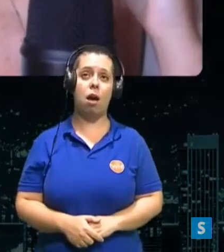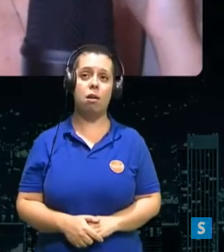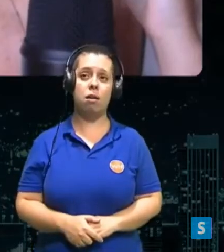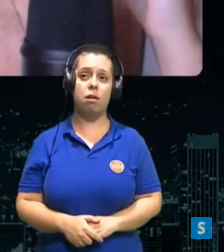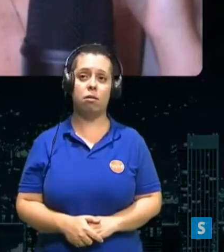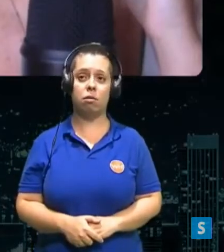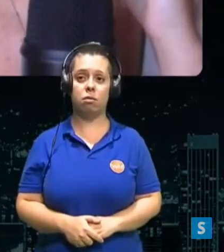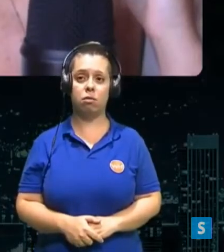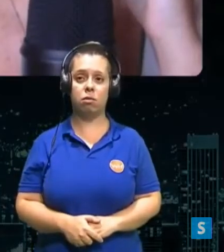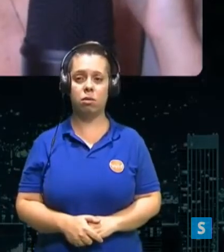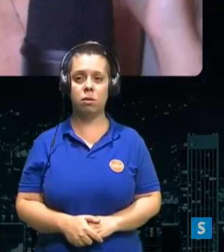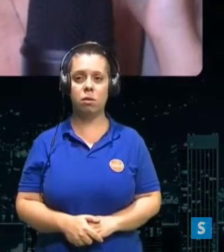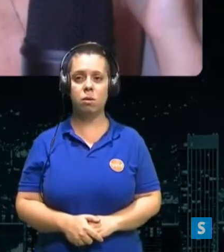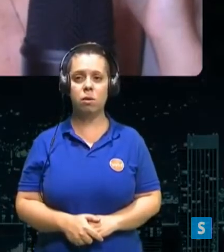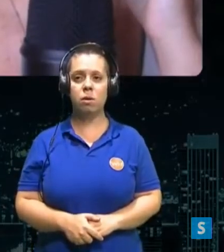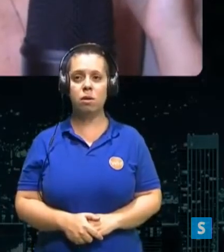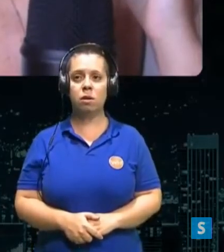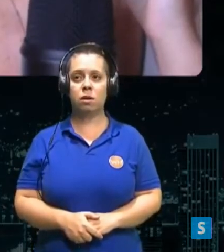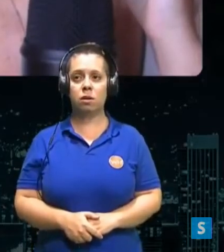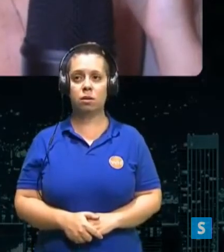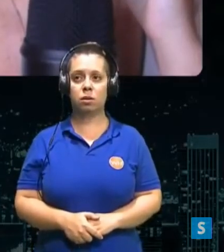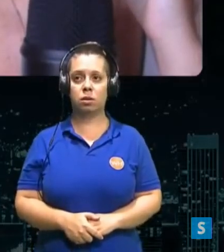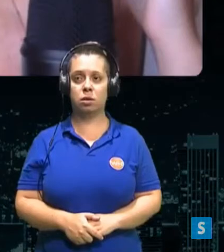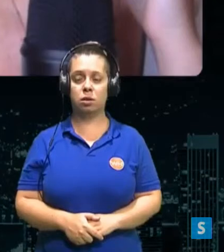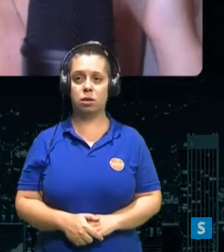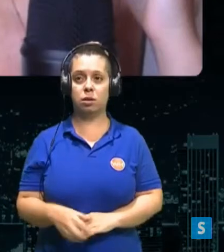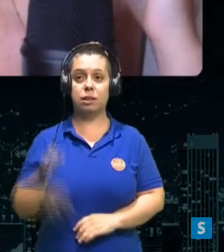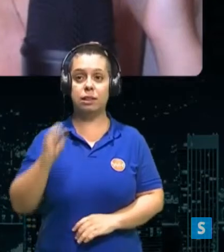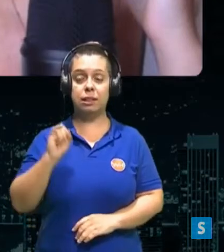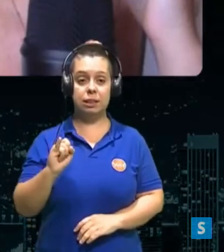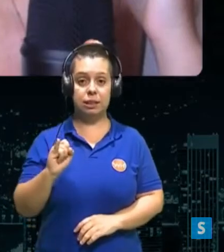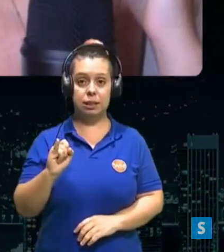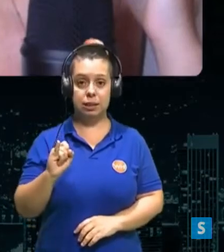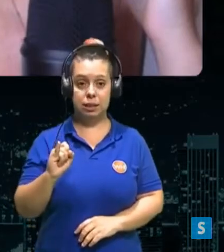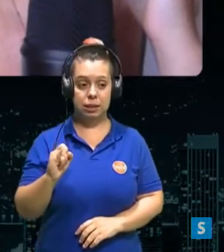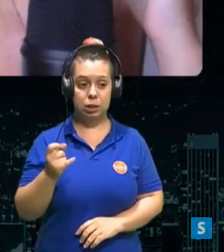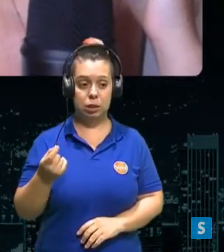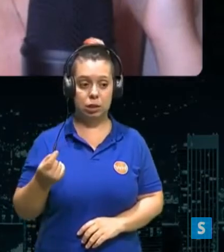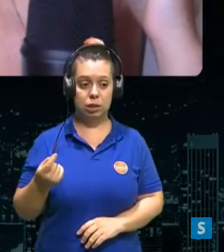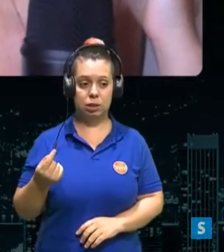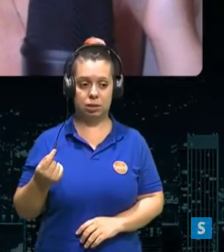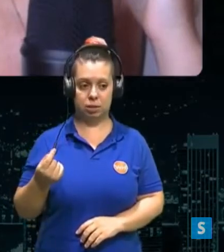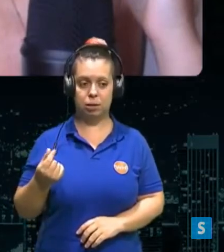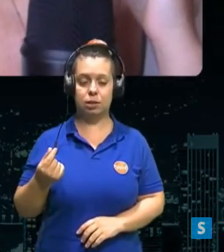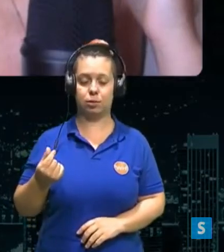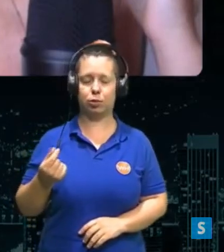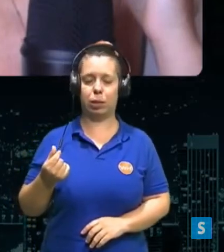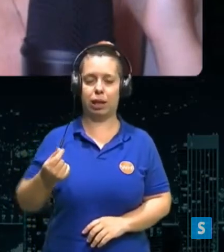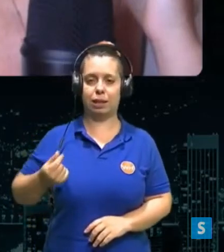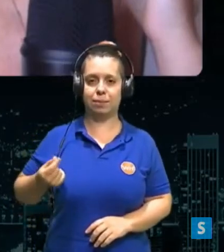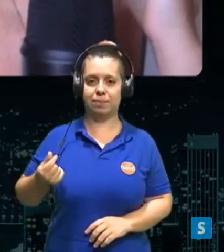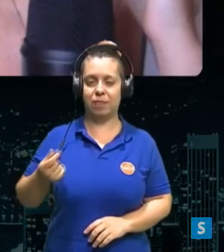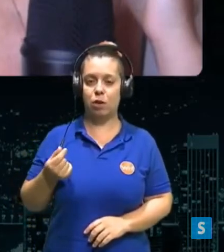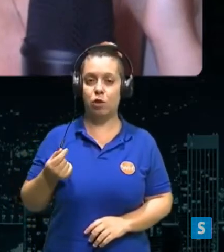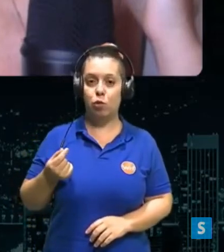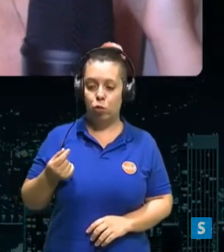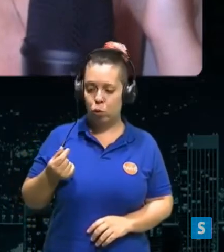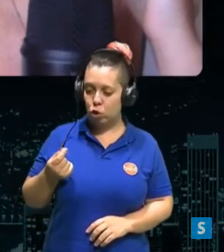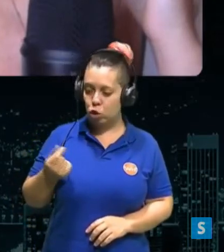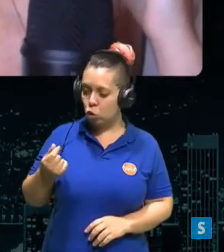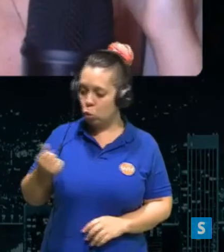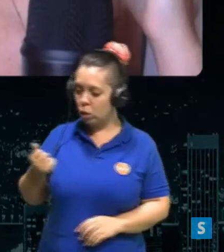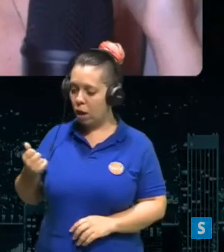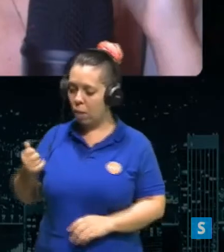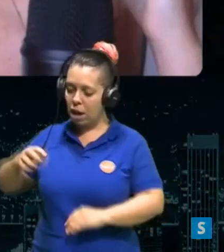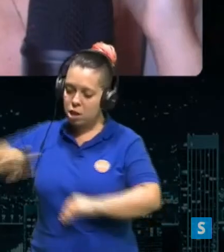eu pudesse redirecionar a as fortunas para as coisas que mais importam qual seria a